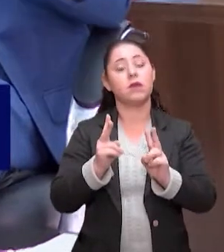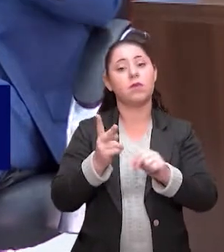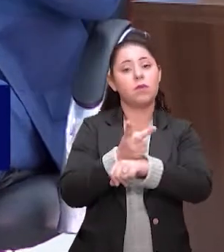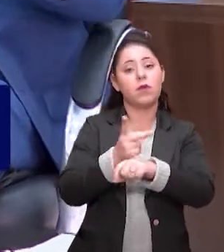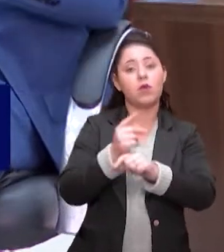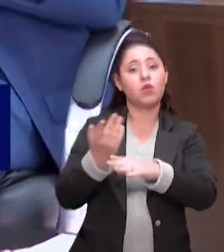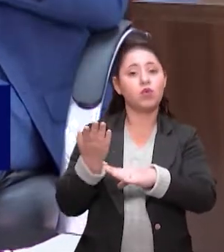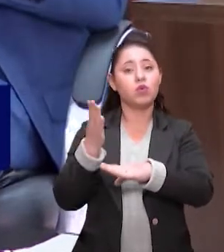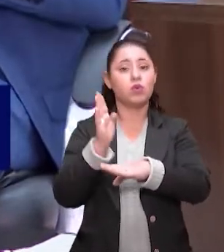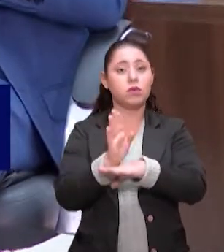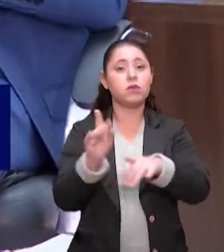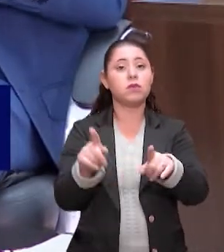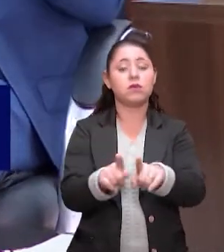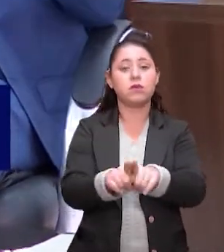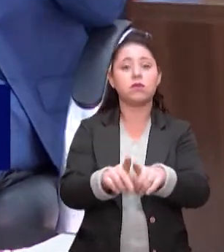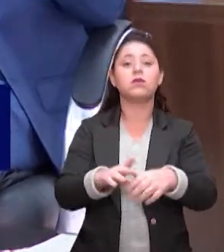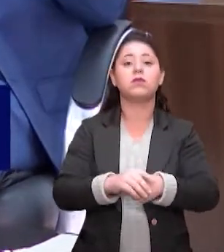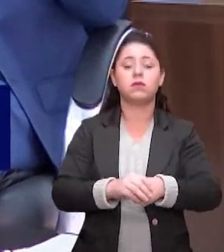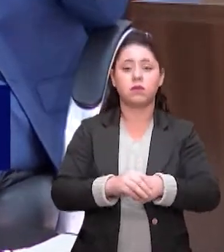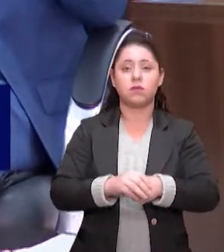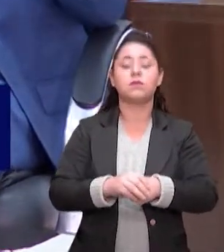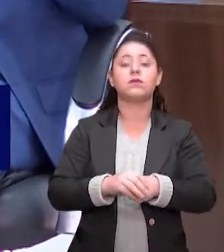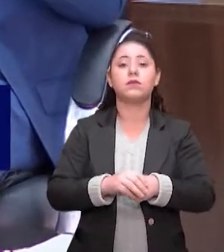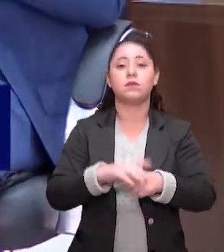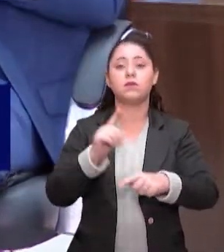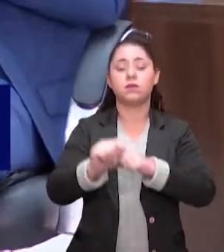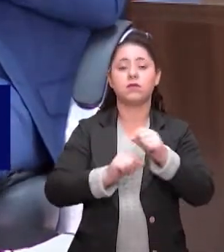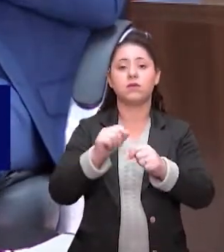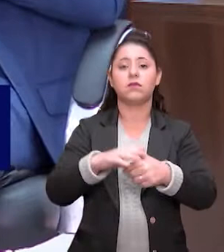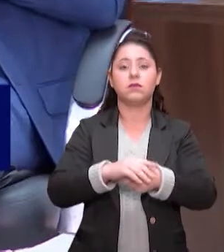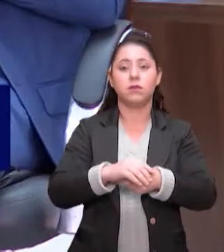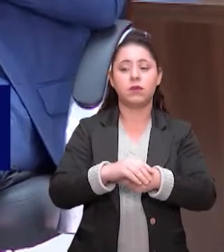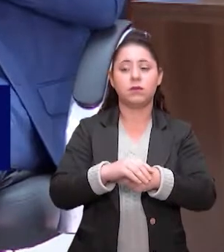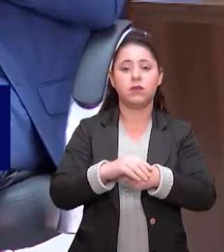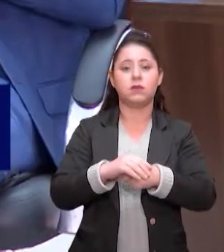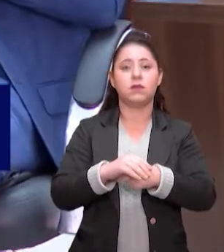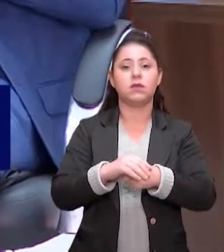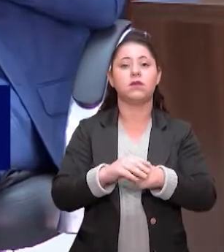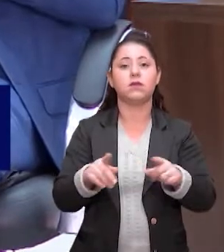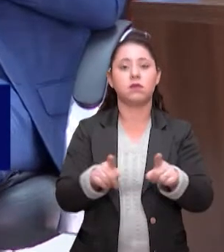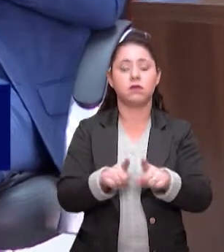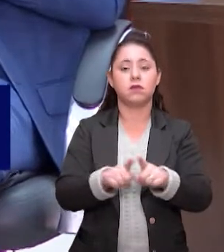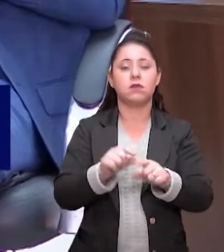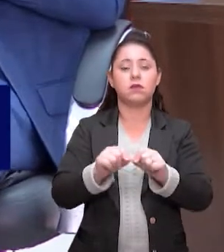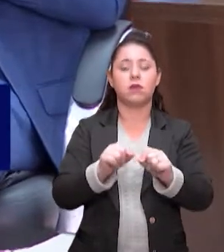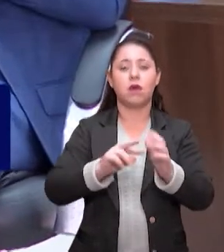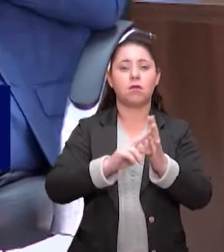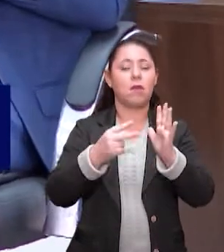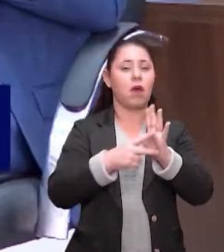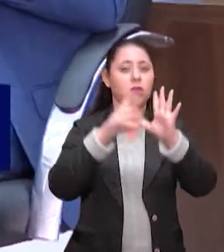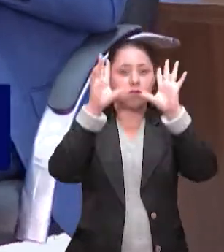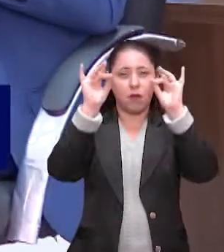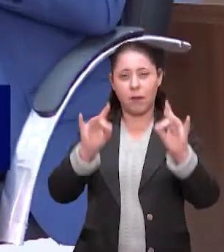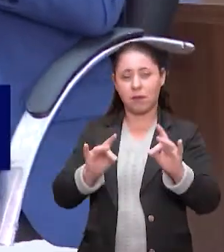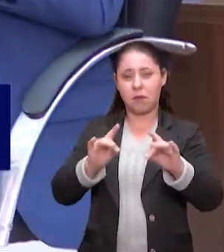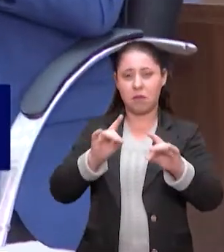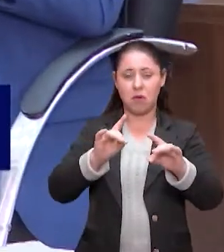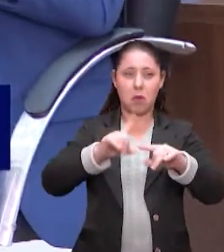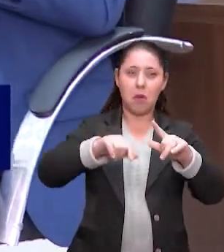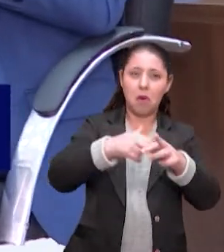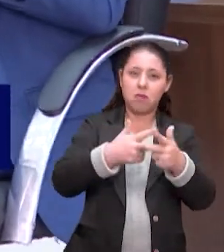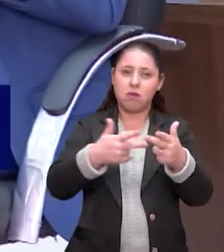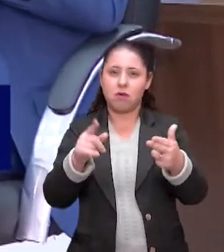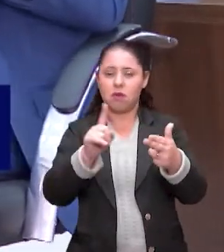busquei contribuir para a profissão que me deu tudo que eu tenho na vida. E quando eu digo tudo que me deu na vida, que fique bem claro, eu não estou me referindo a aspectos